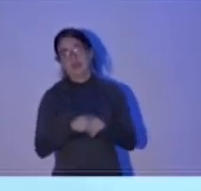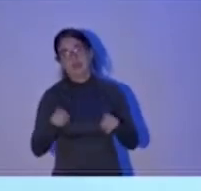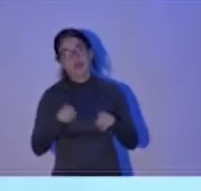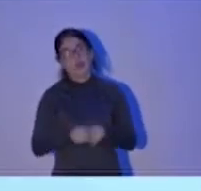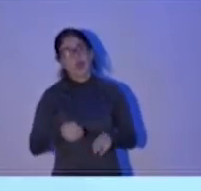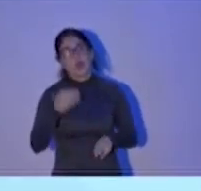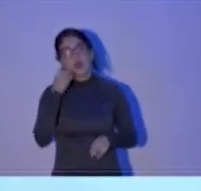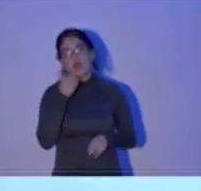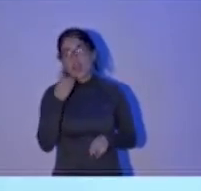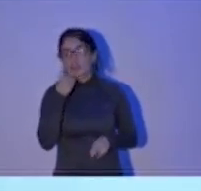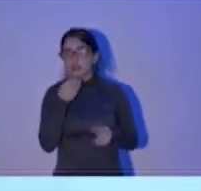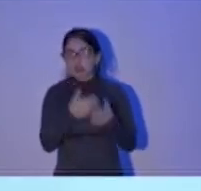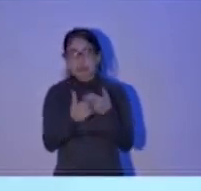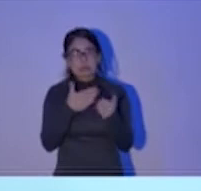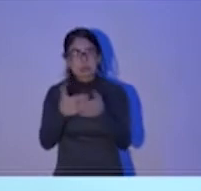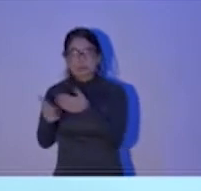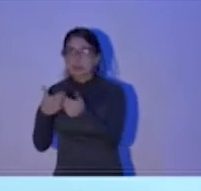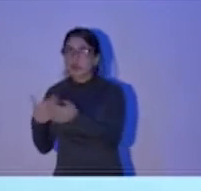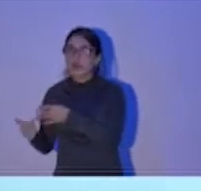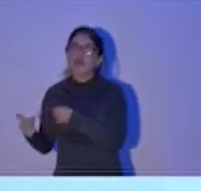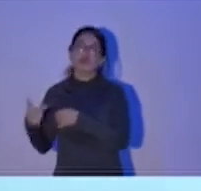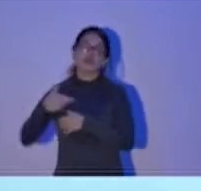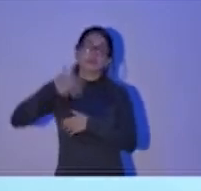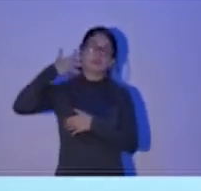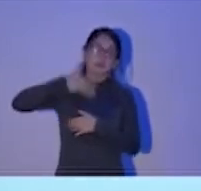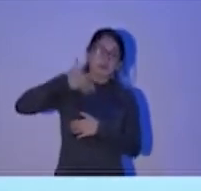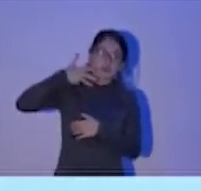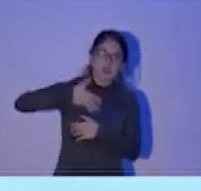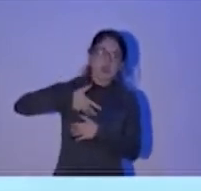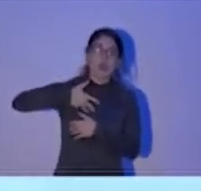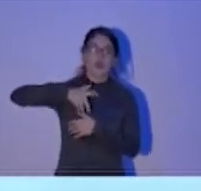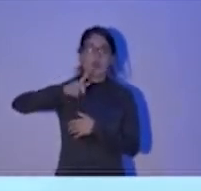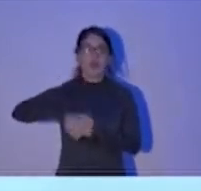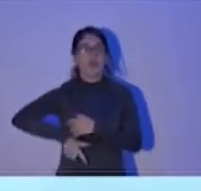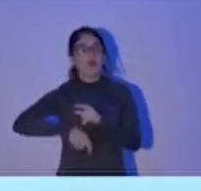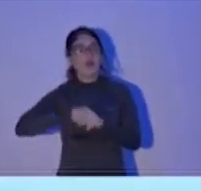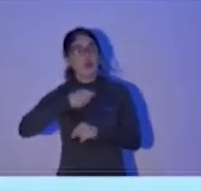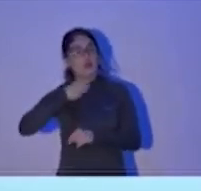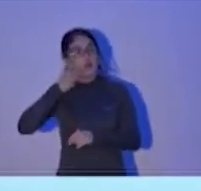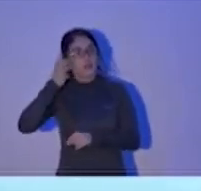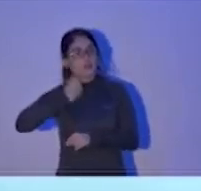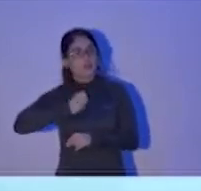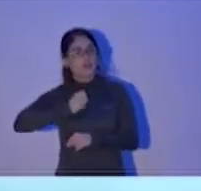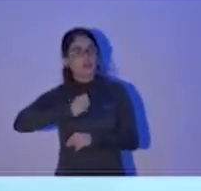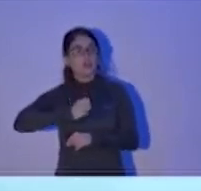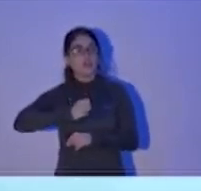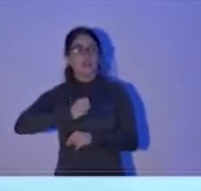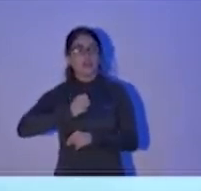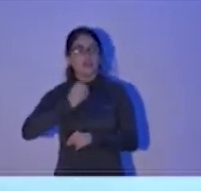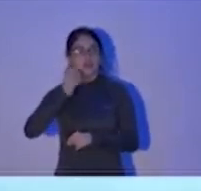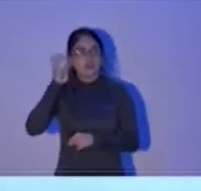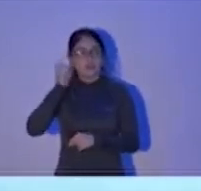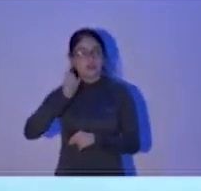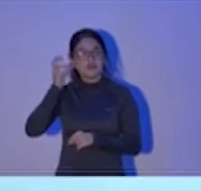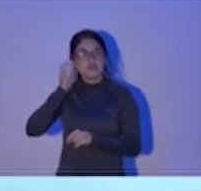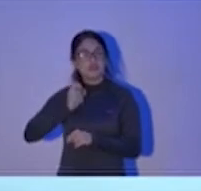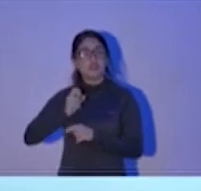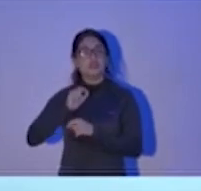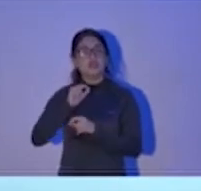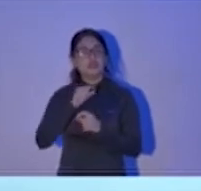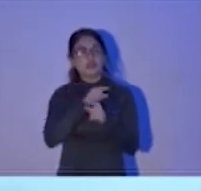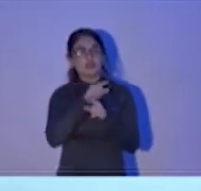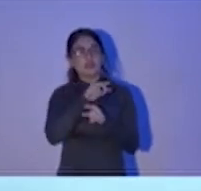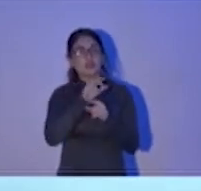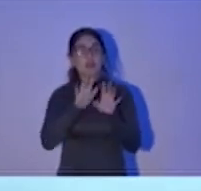de discussão, qualquer que o seja, é uma oportunidade de ouvi-los e da gente aprender um pouquinho mais a respeito das expectativas que os senhores têm em relação